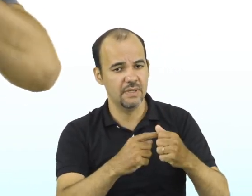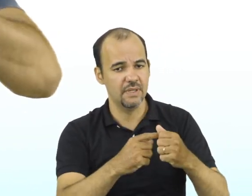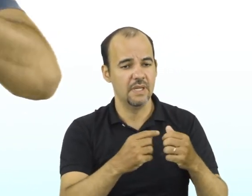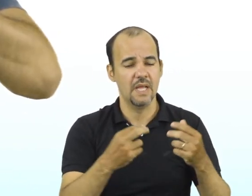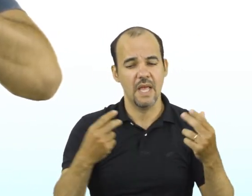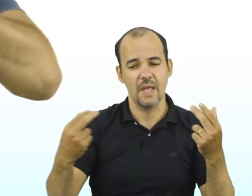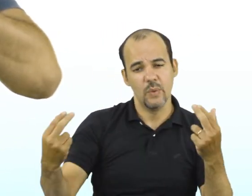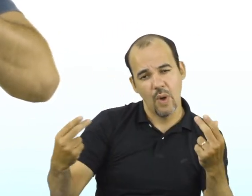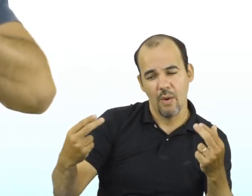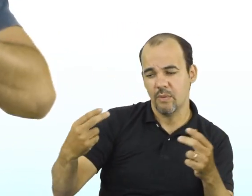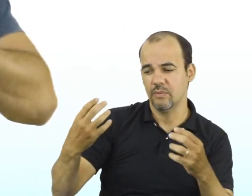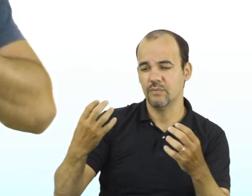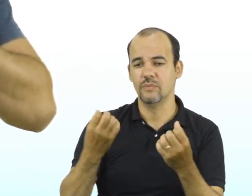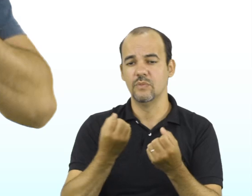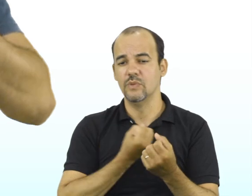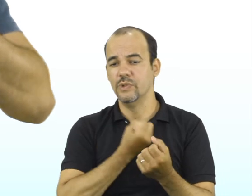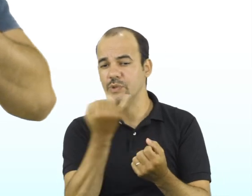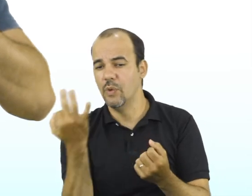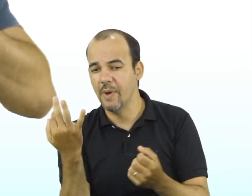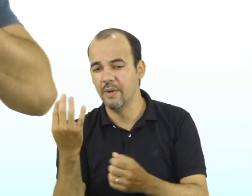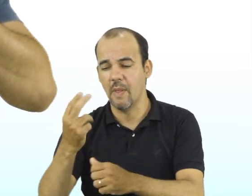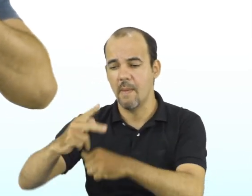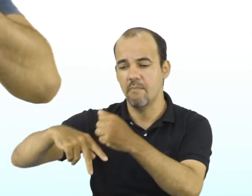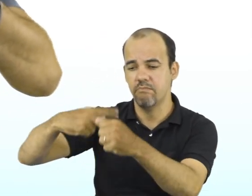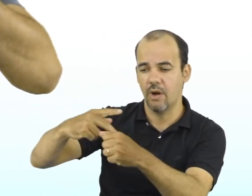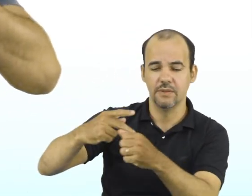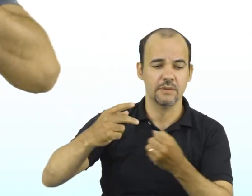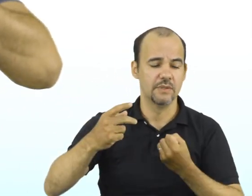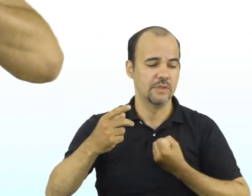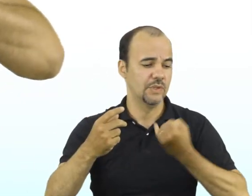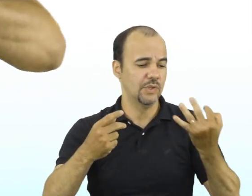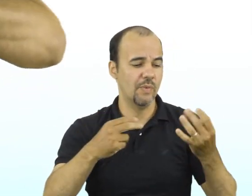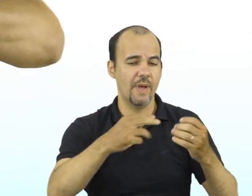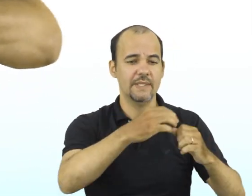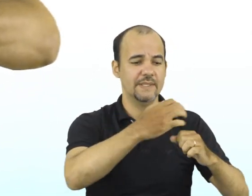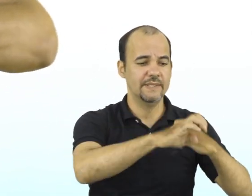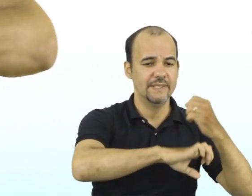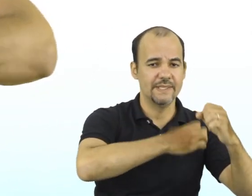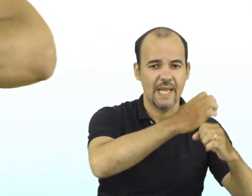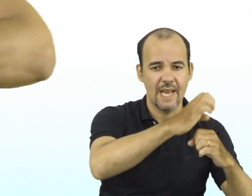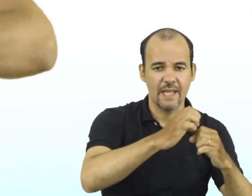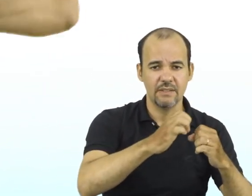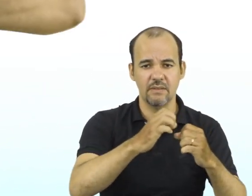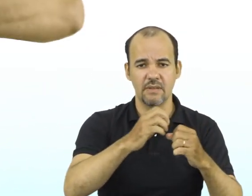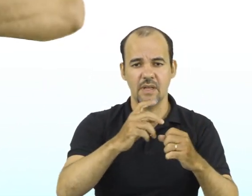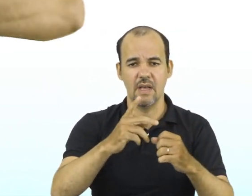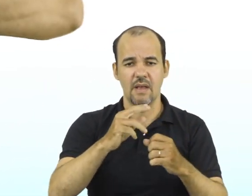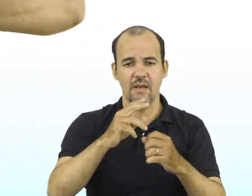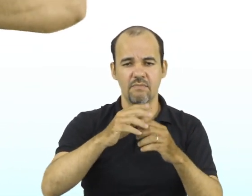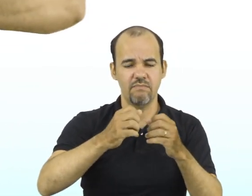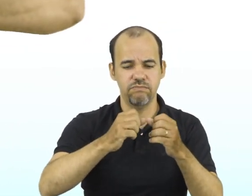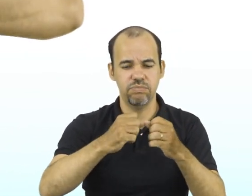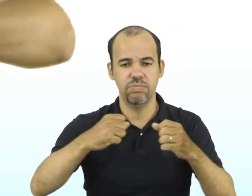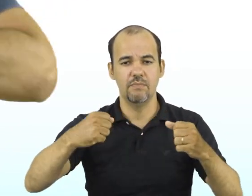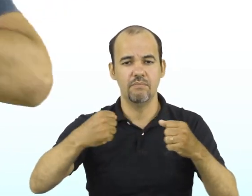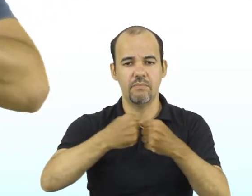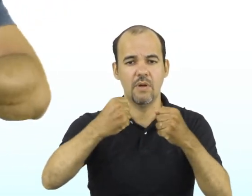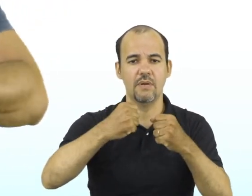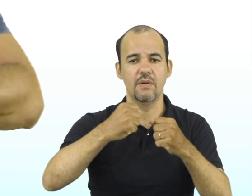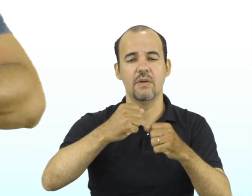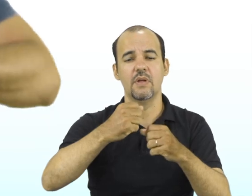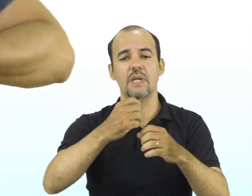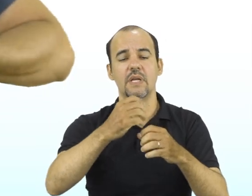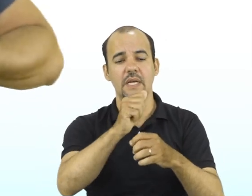de prótons e o mesmo número de elétrons, é como se um estivesse cancelando o outro. Pá! Então, qual o número